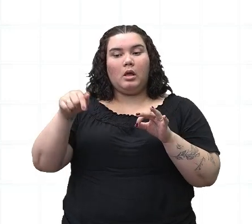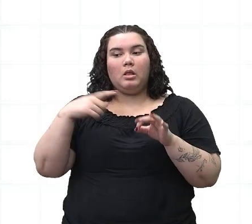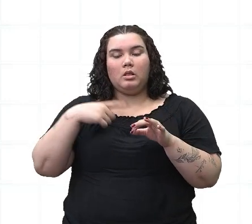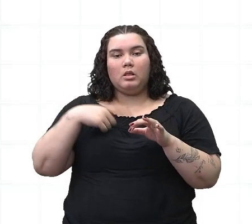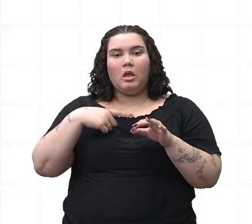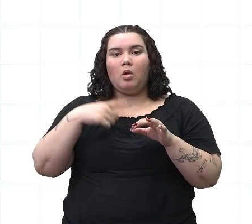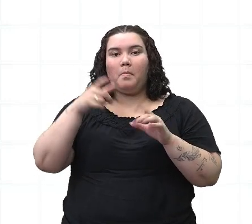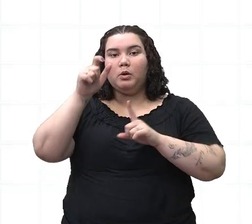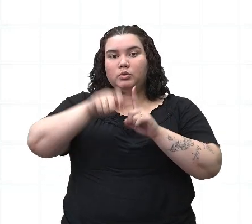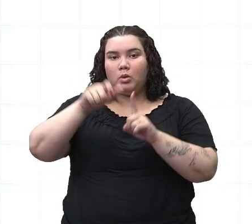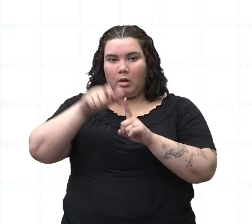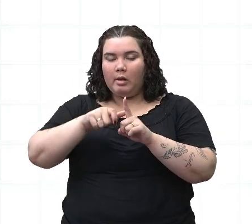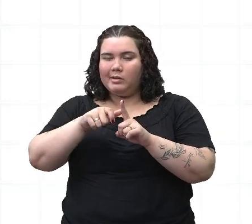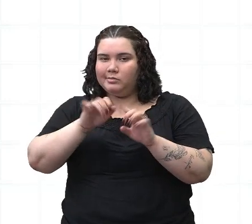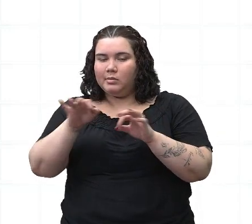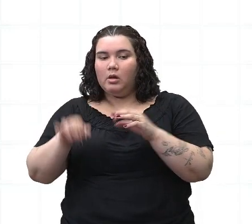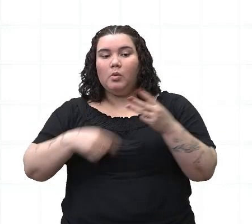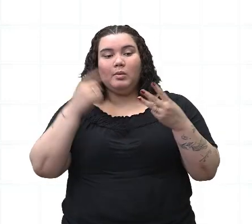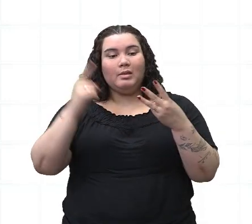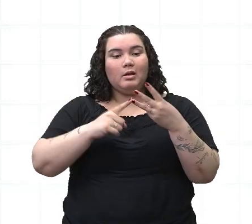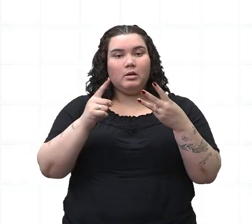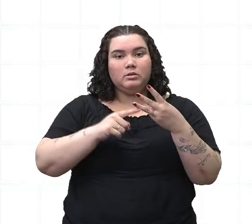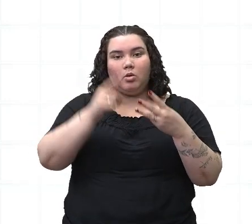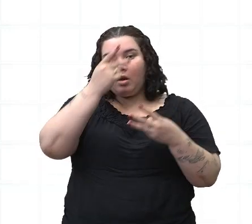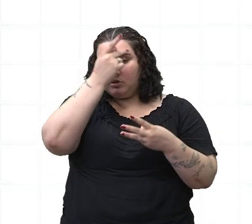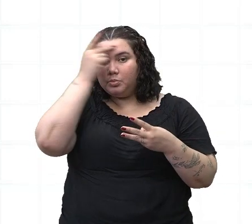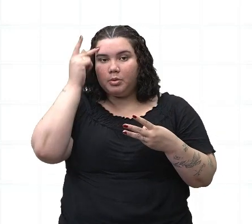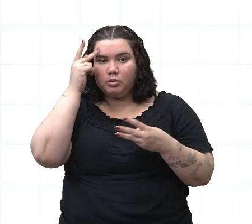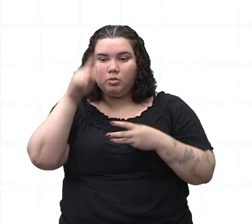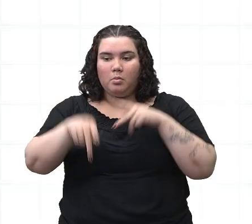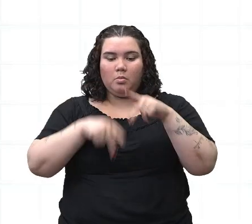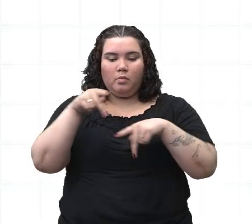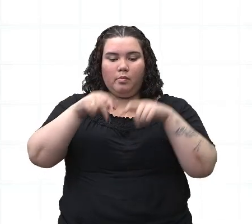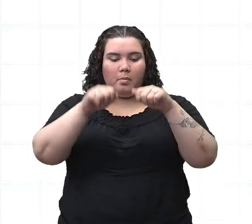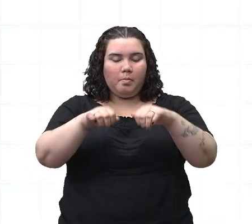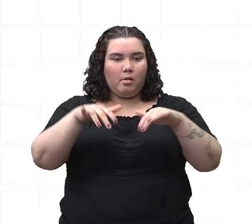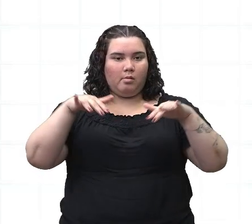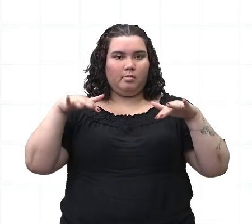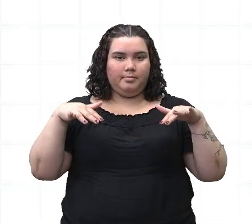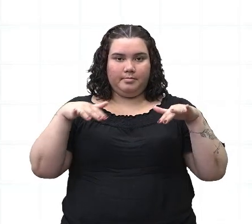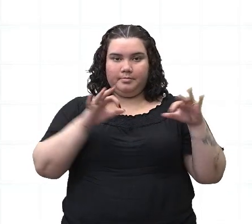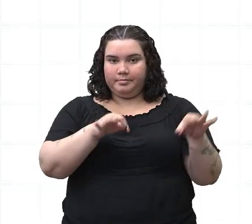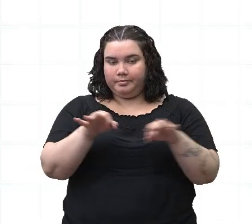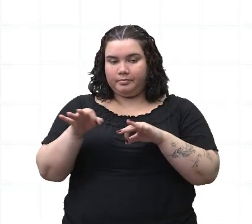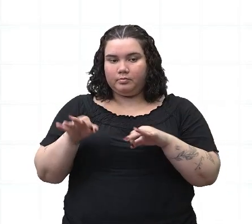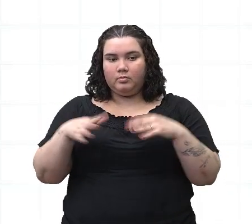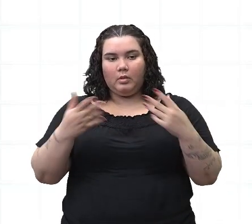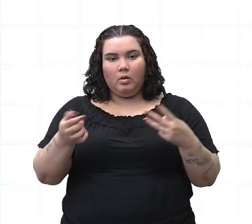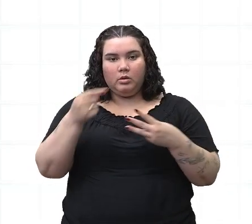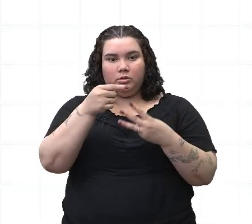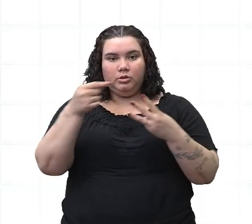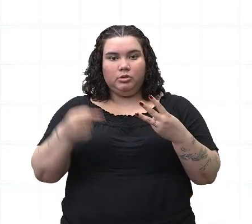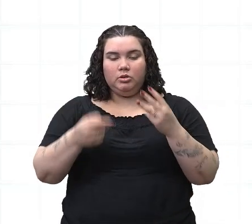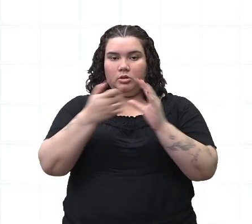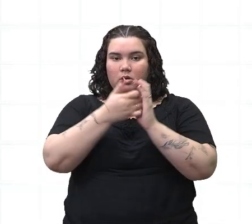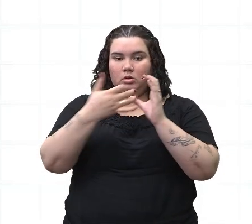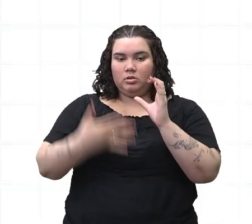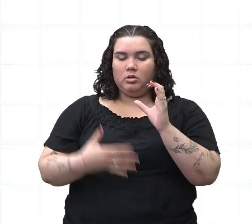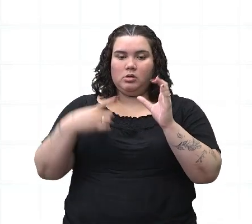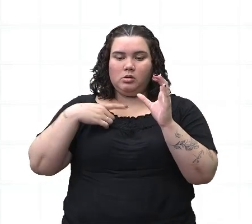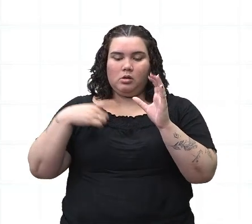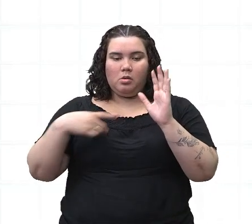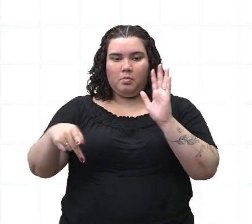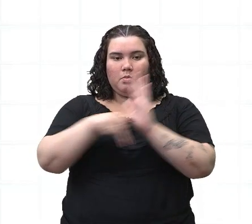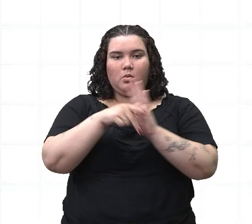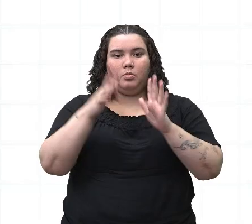personagem. E a gente tem o público, que são aqueles que apreciam esse espetáculo. Então, esses 3 elementos, eles estão ali presentes no momento